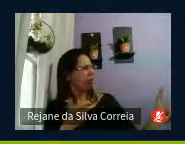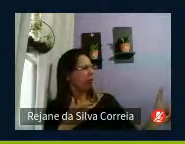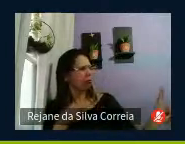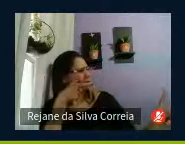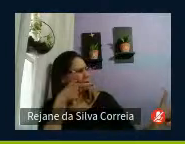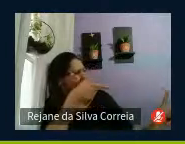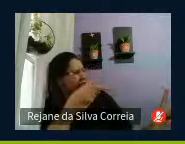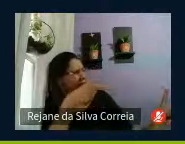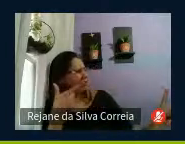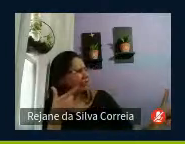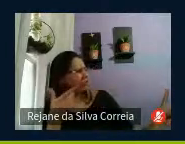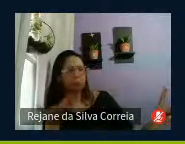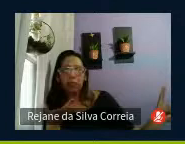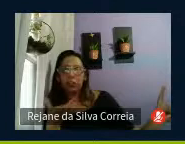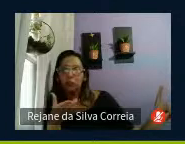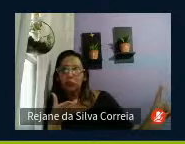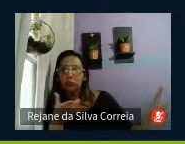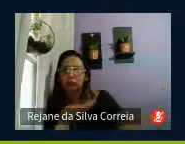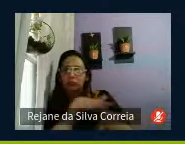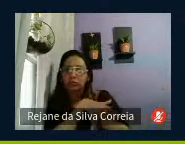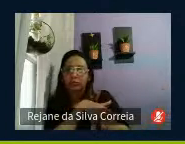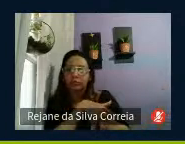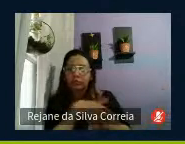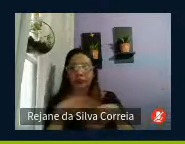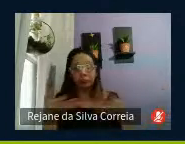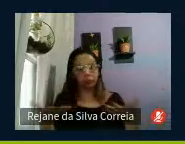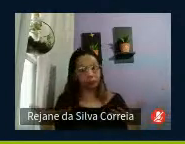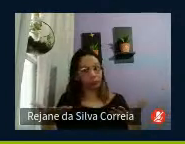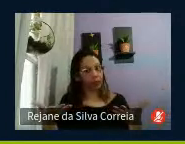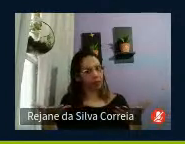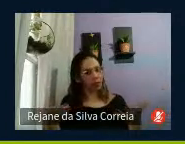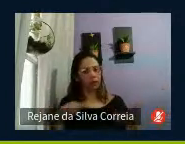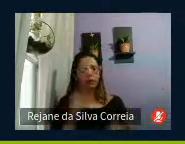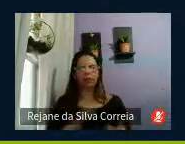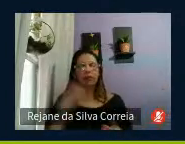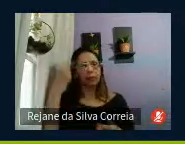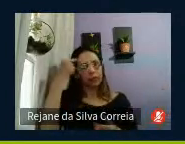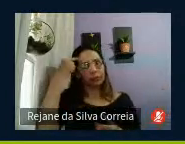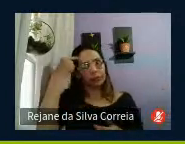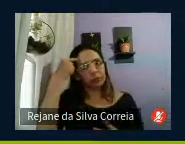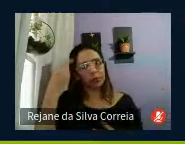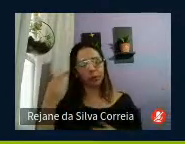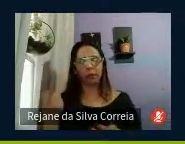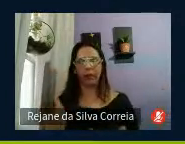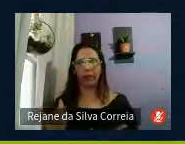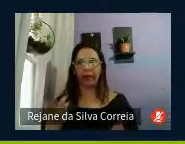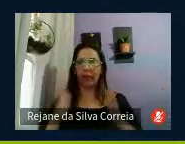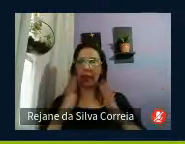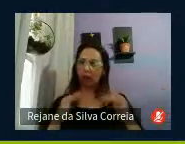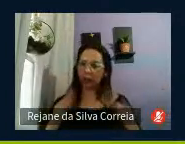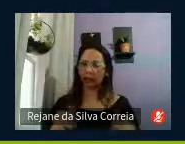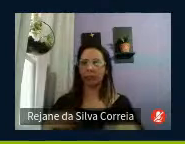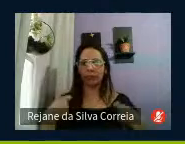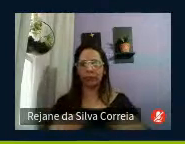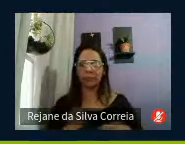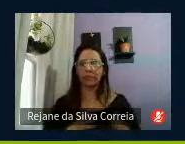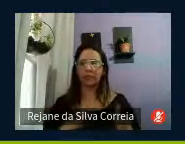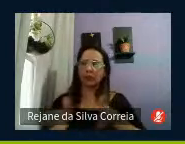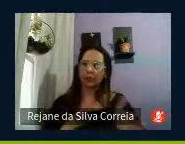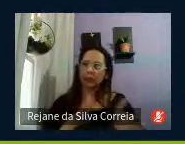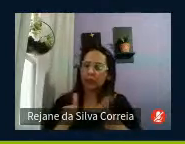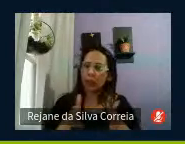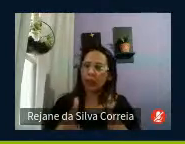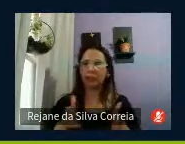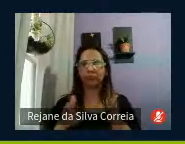inclusivo a ele. Então, por que que a gente pensou nisso? Para que ele tivesse não só o acesso nos institutos federais, mas que